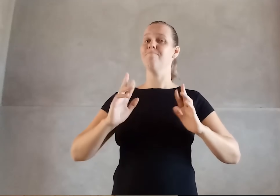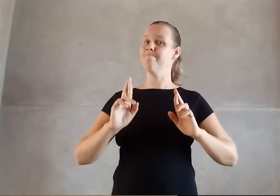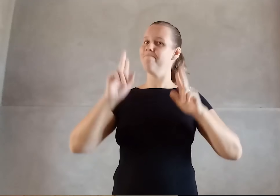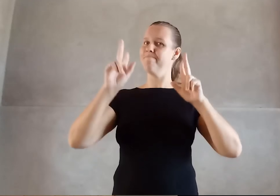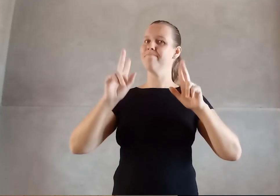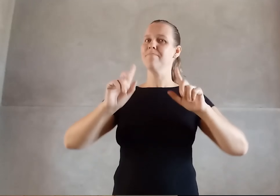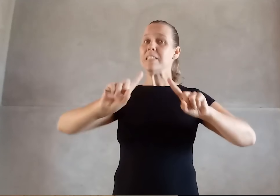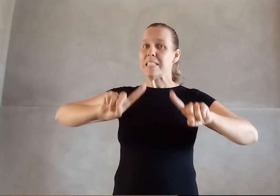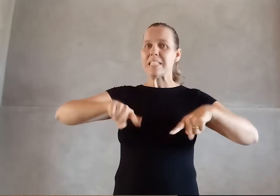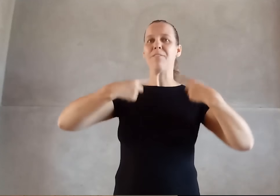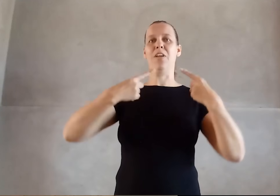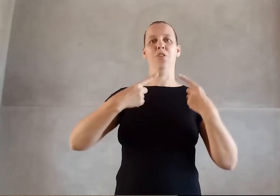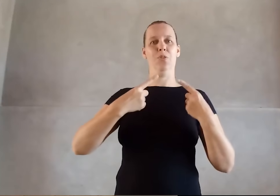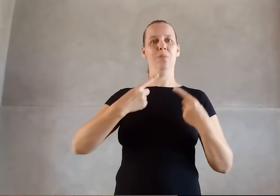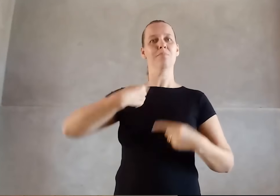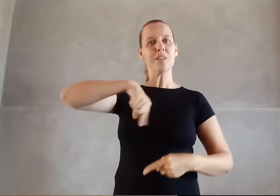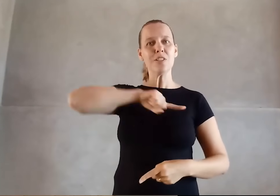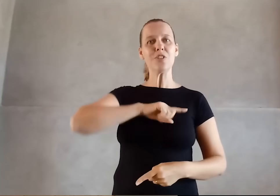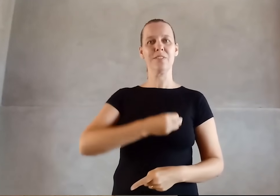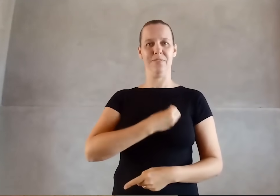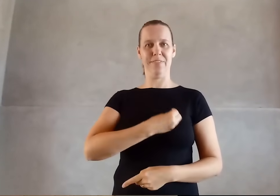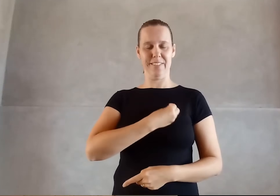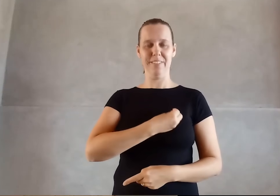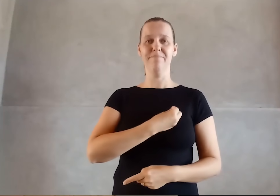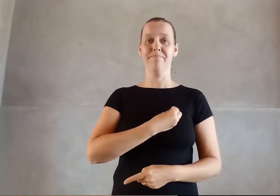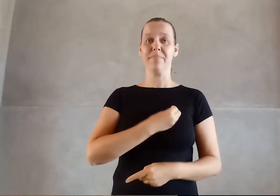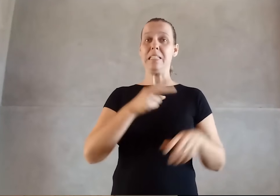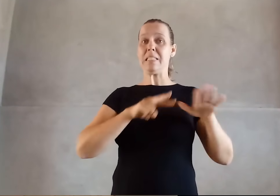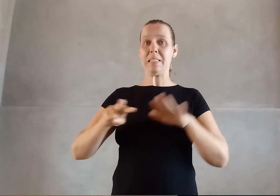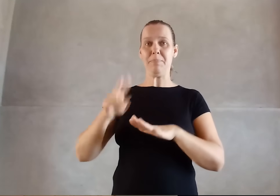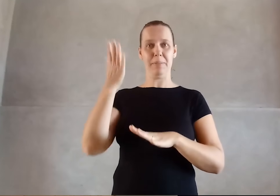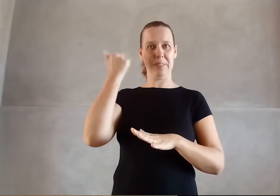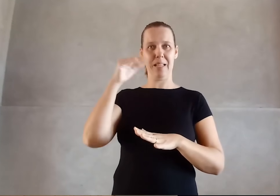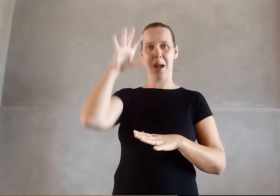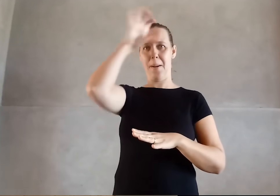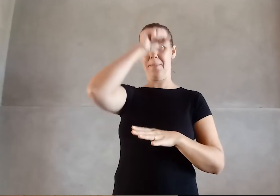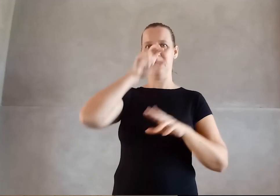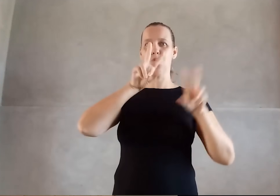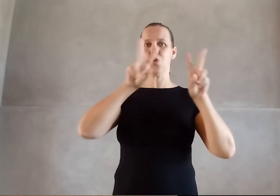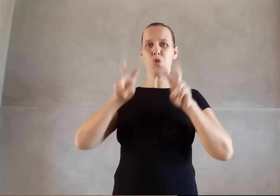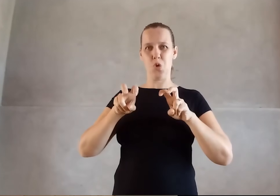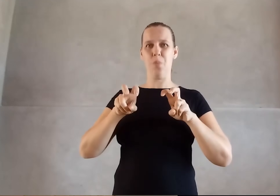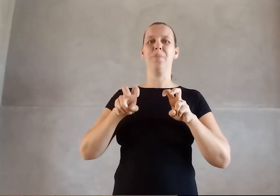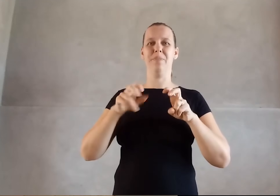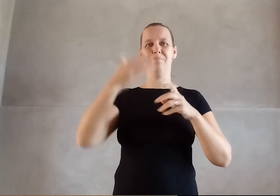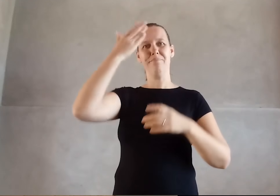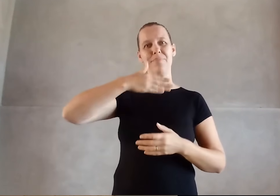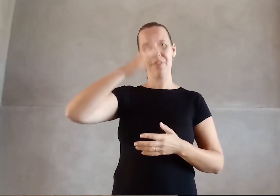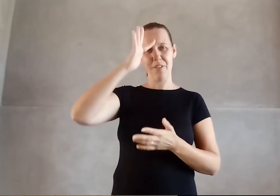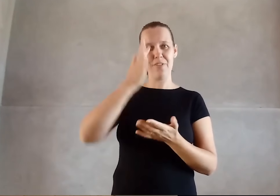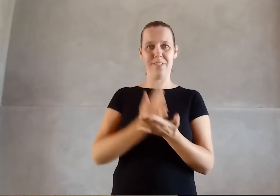em Deus, em tudo aquilo que Ele está fazendo em meio a esse período diferente, desafiador que todos estamos